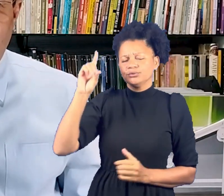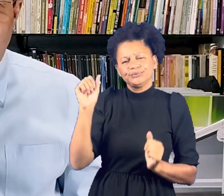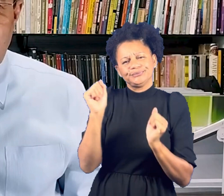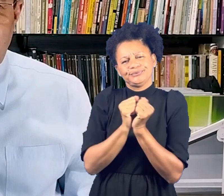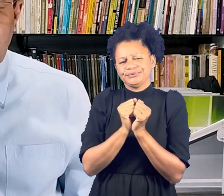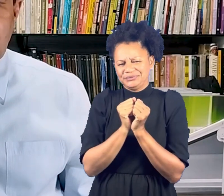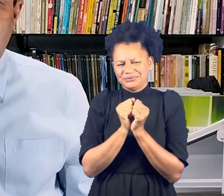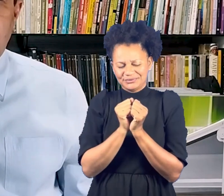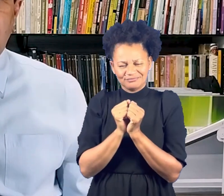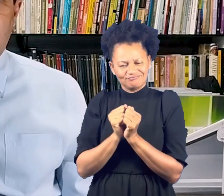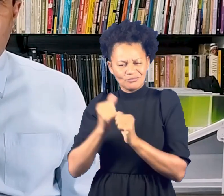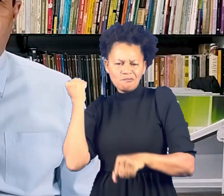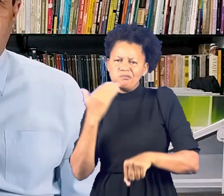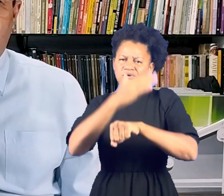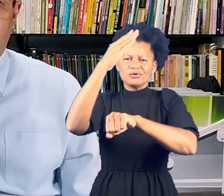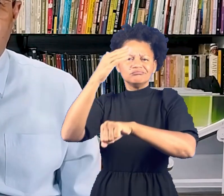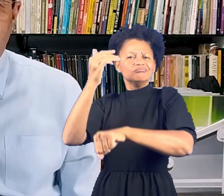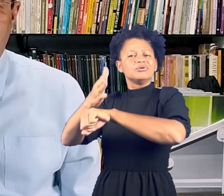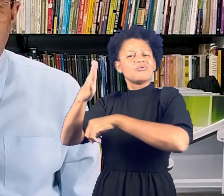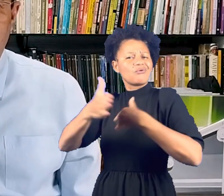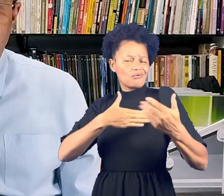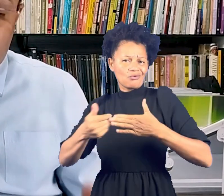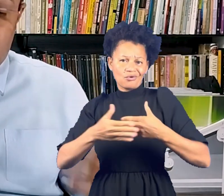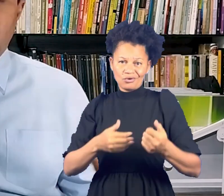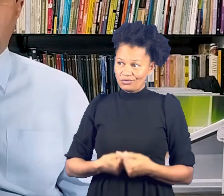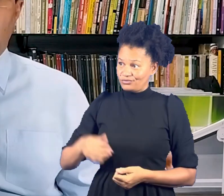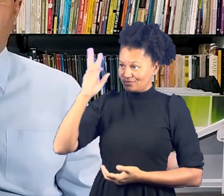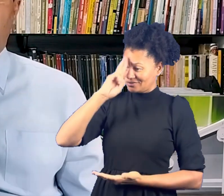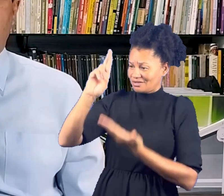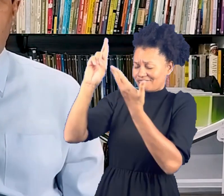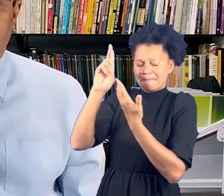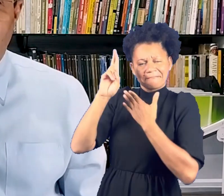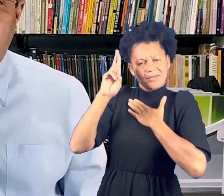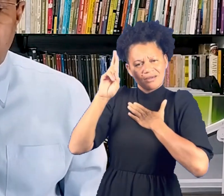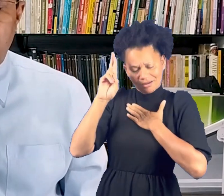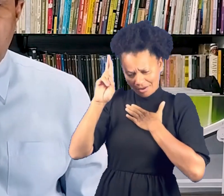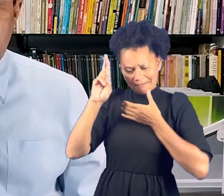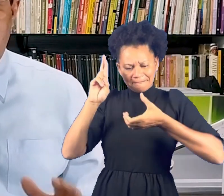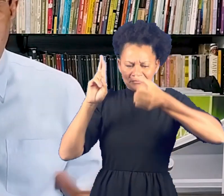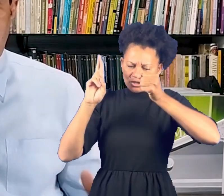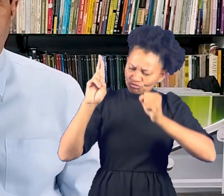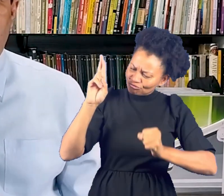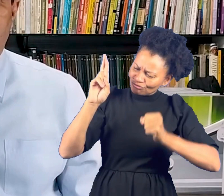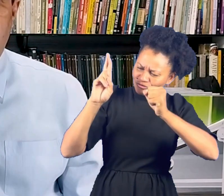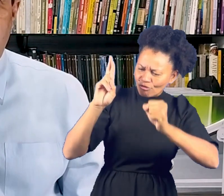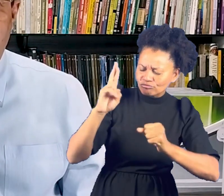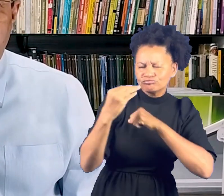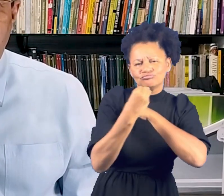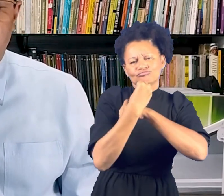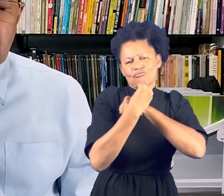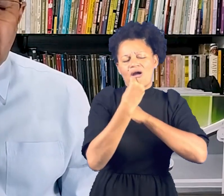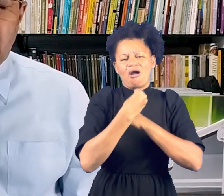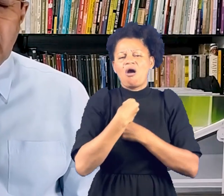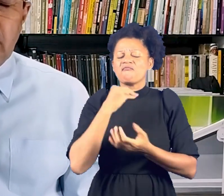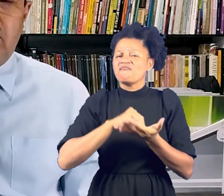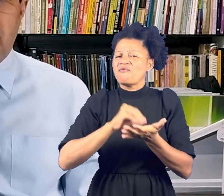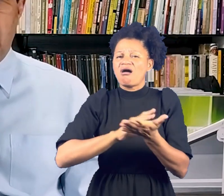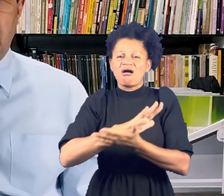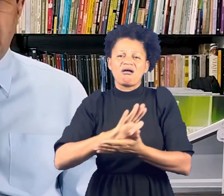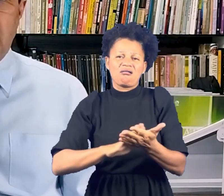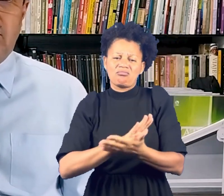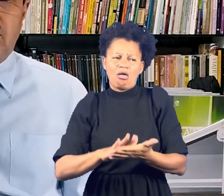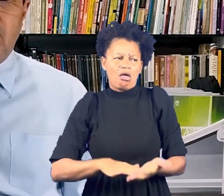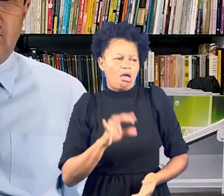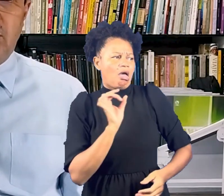Deus é por nós, quem será contra nós? Se o Senhor é o meu pastor, nada me faltará. Então,